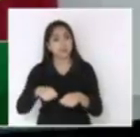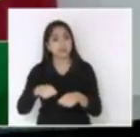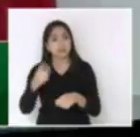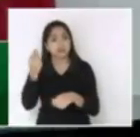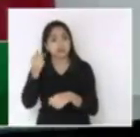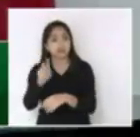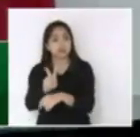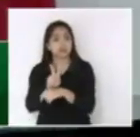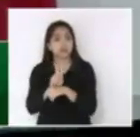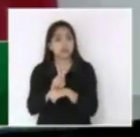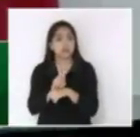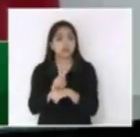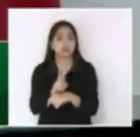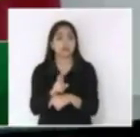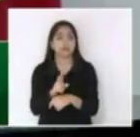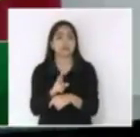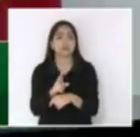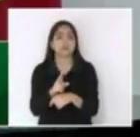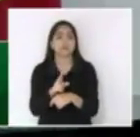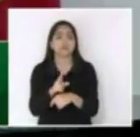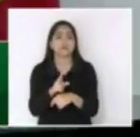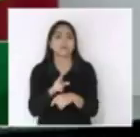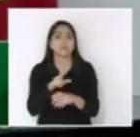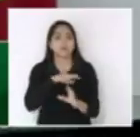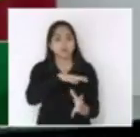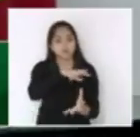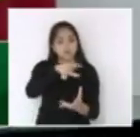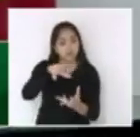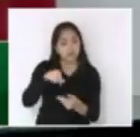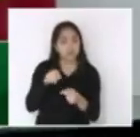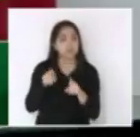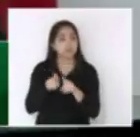recursos nos organismos nacionais e internacionais,